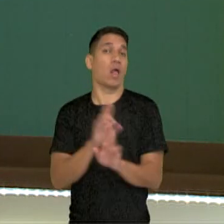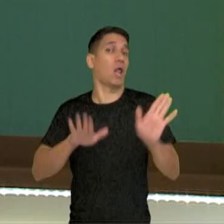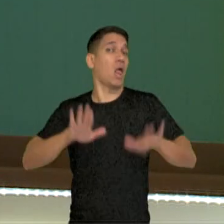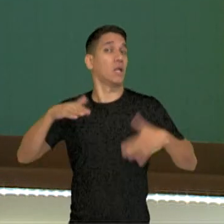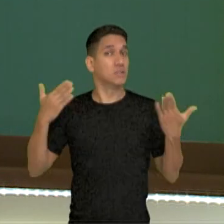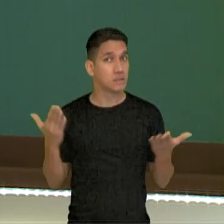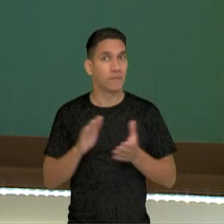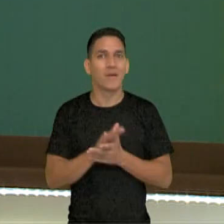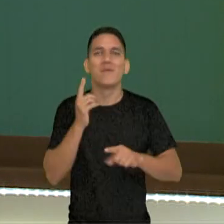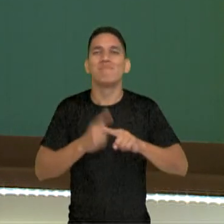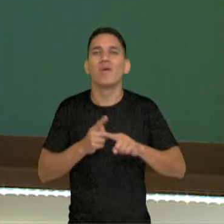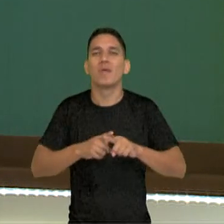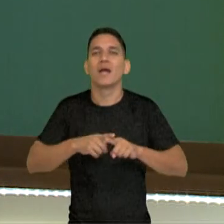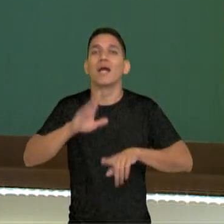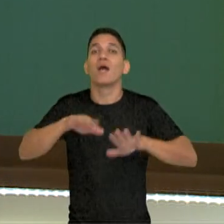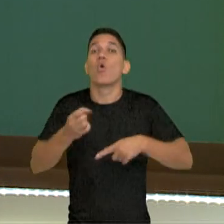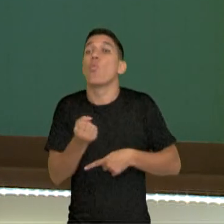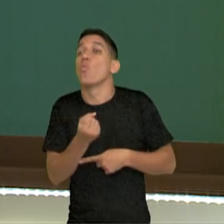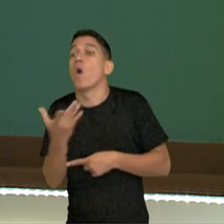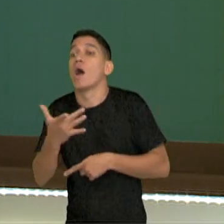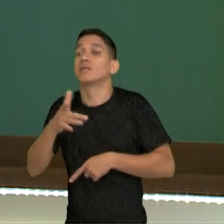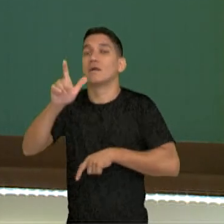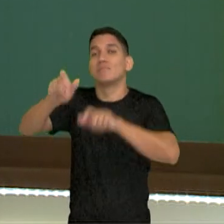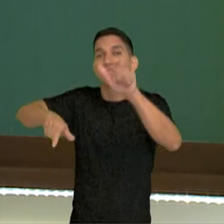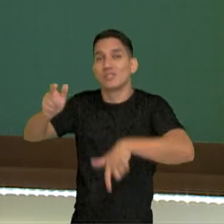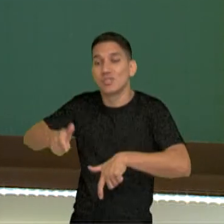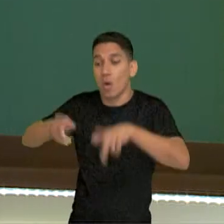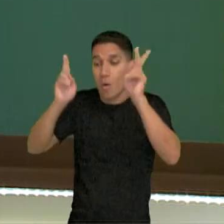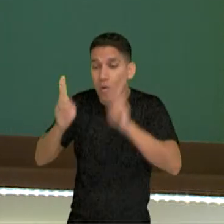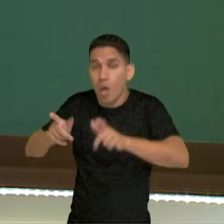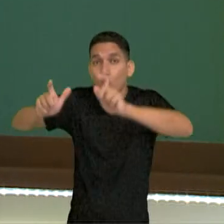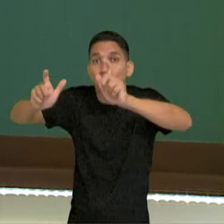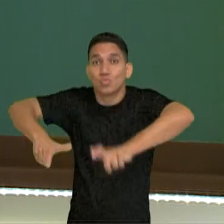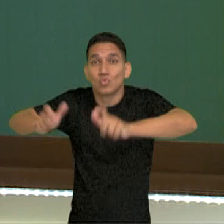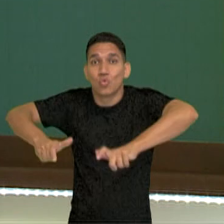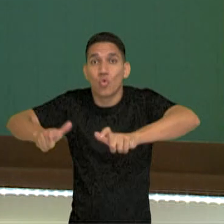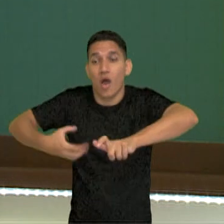entre quantidade de pessoas pelo espaço que essas